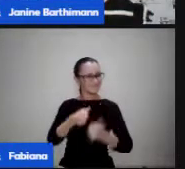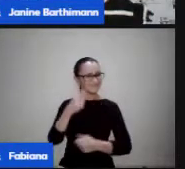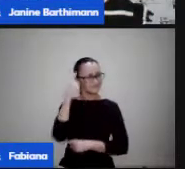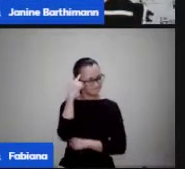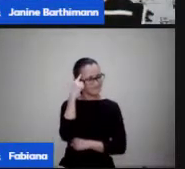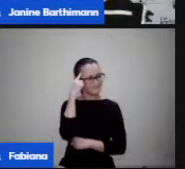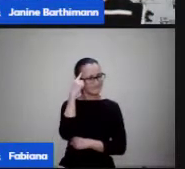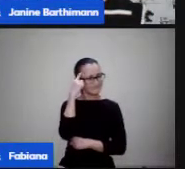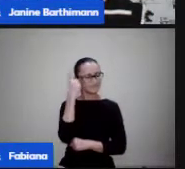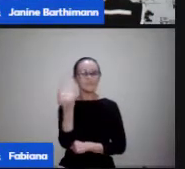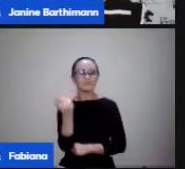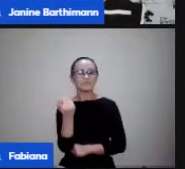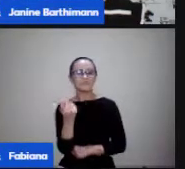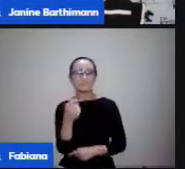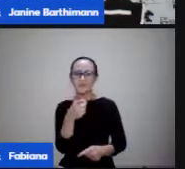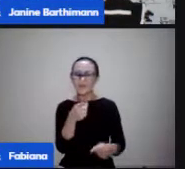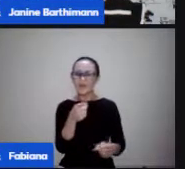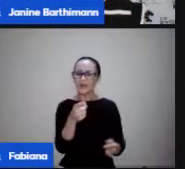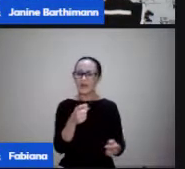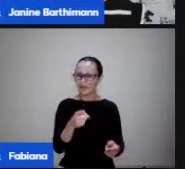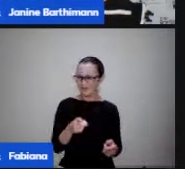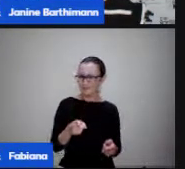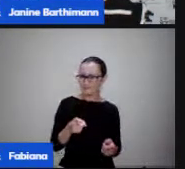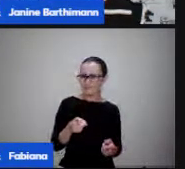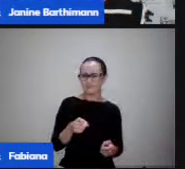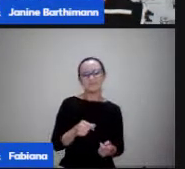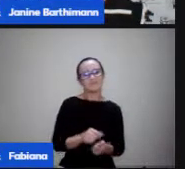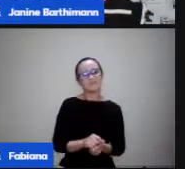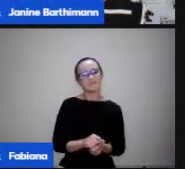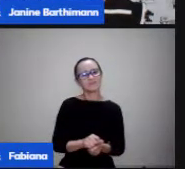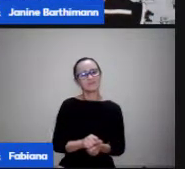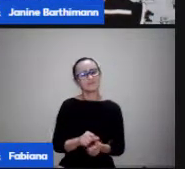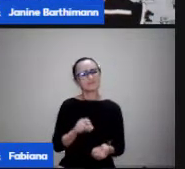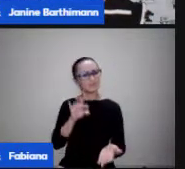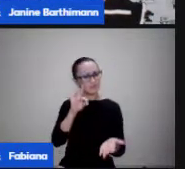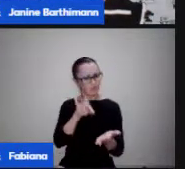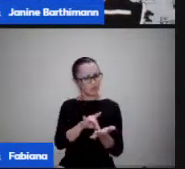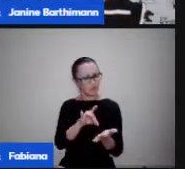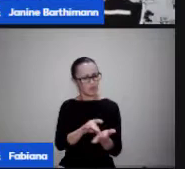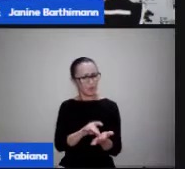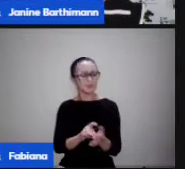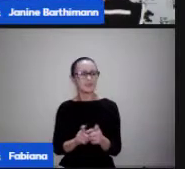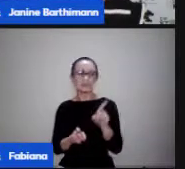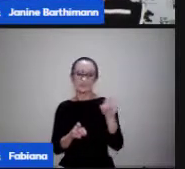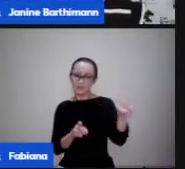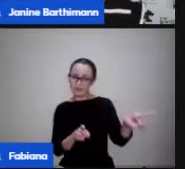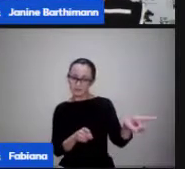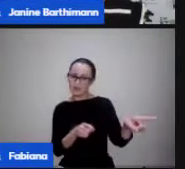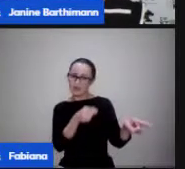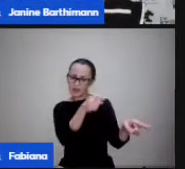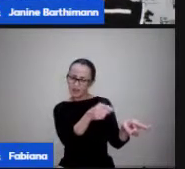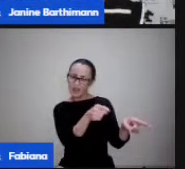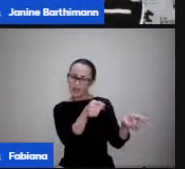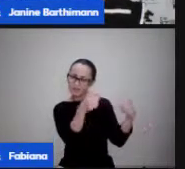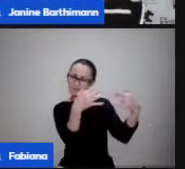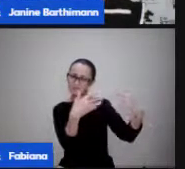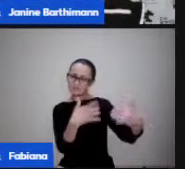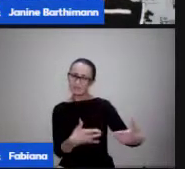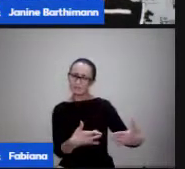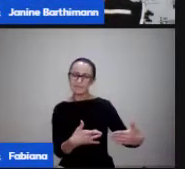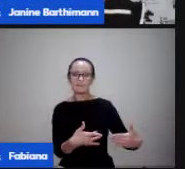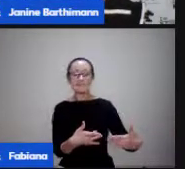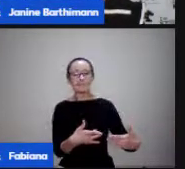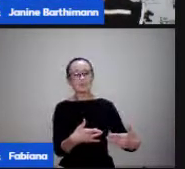Você concorda com o Paulo Freire que a escola é tudo isso e que na escola podemos ser